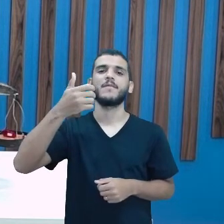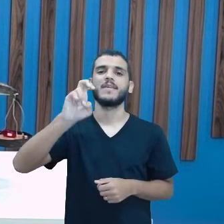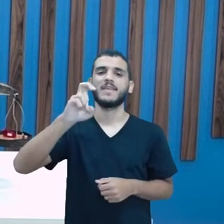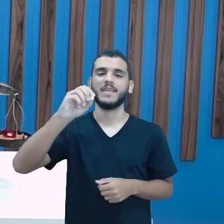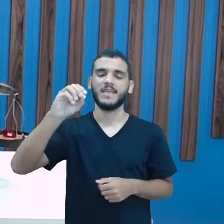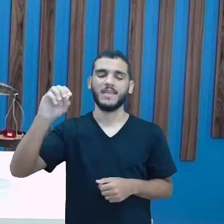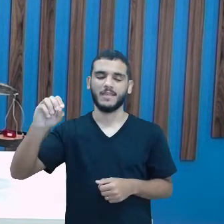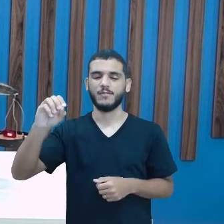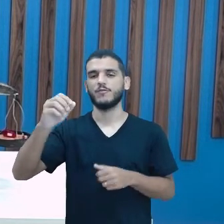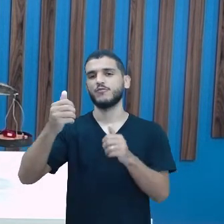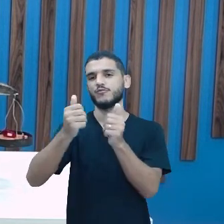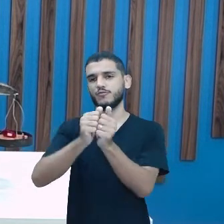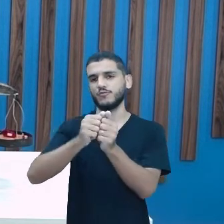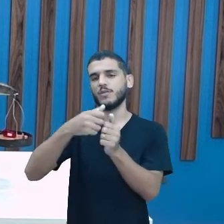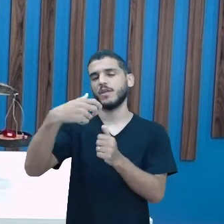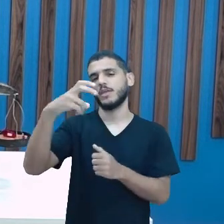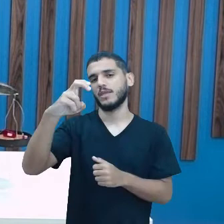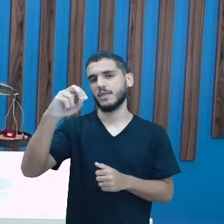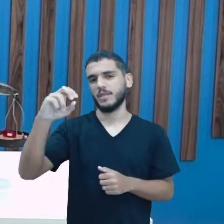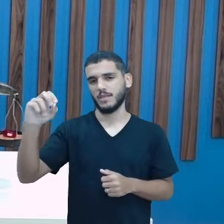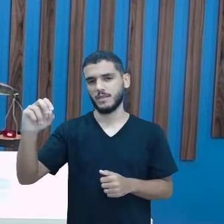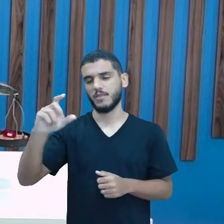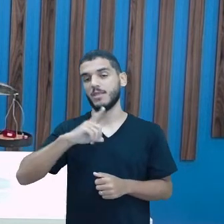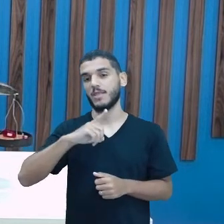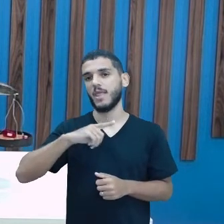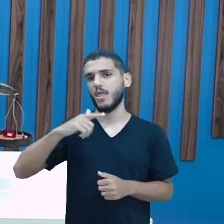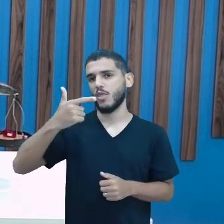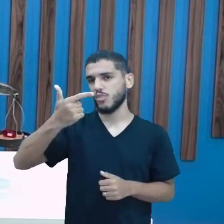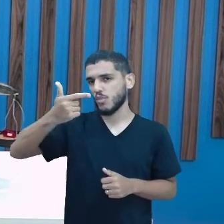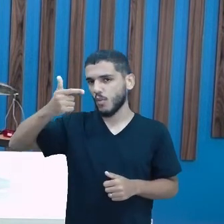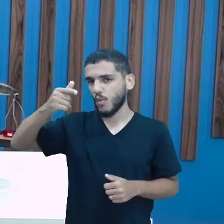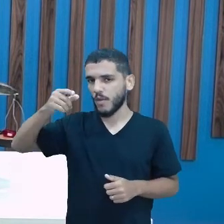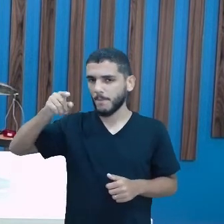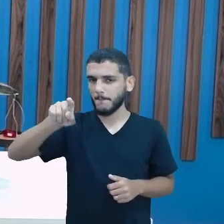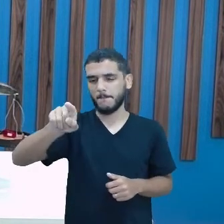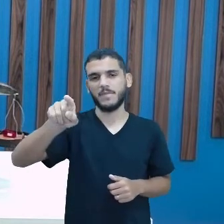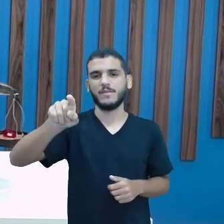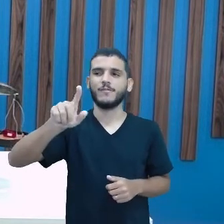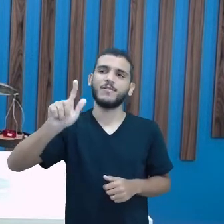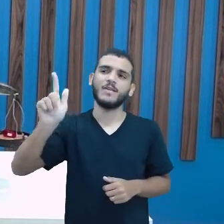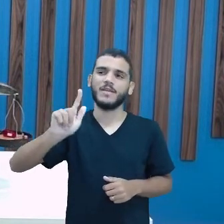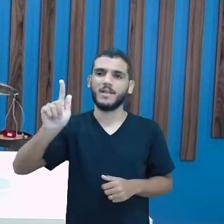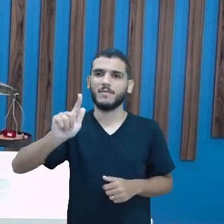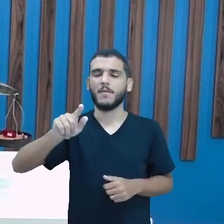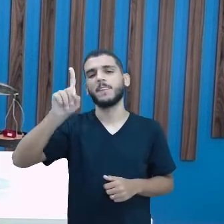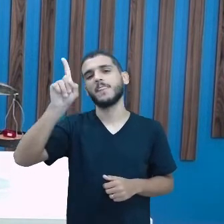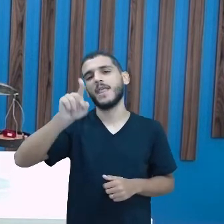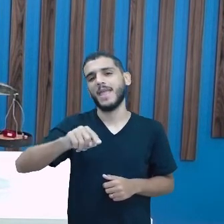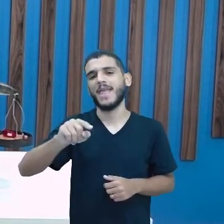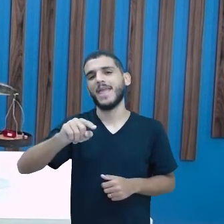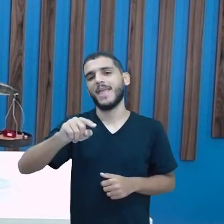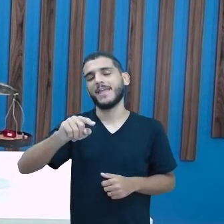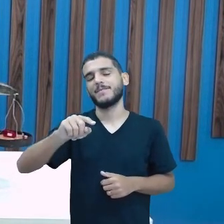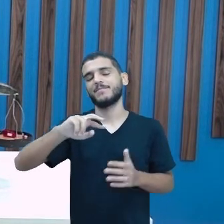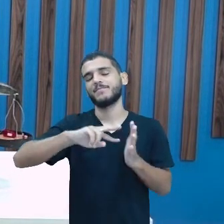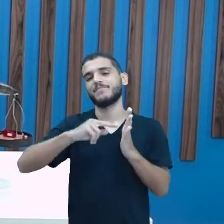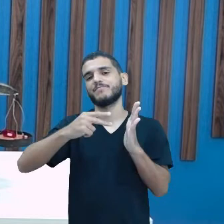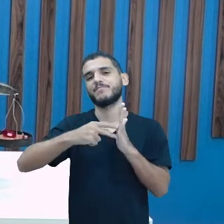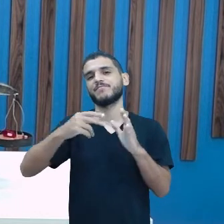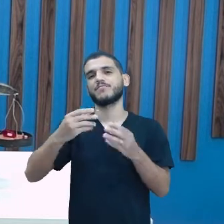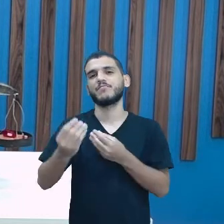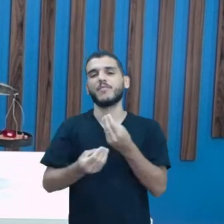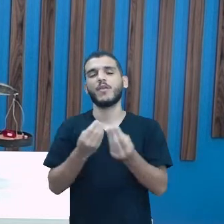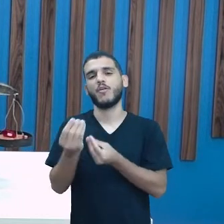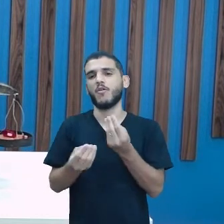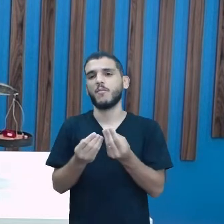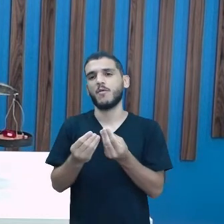vou ter exatamente 2.000 gramas. Que isso está relacionado ao quê?